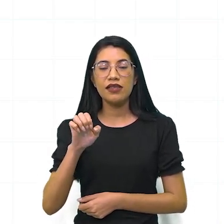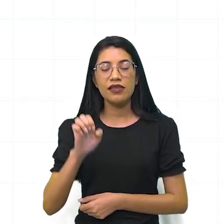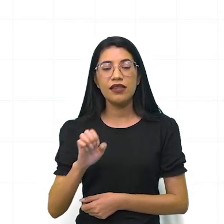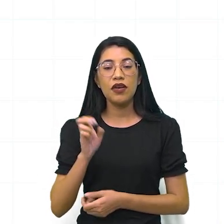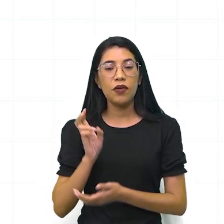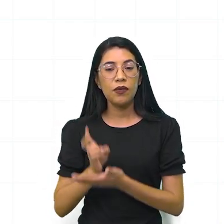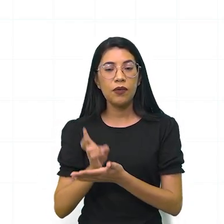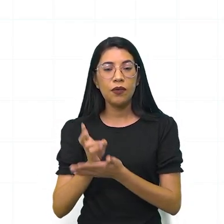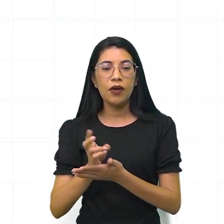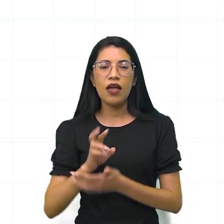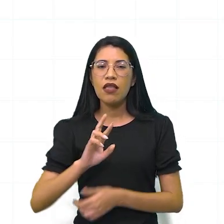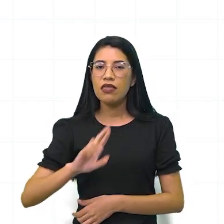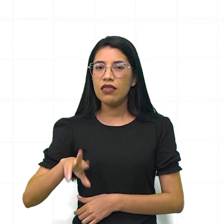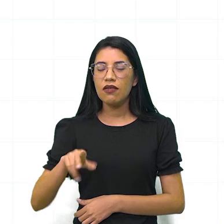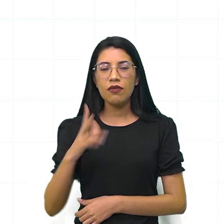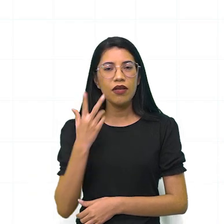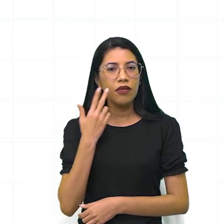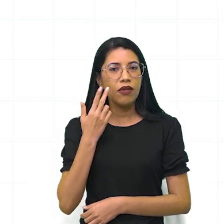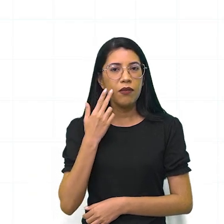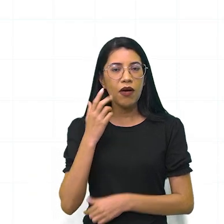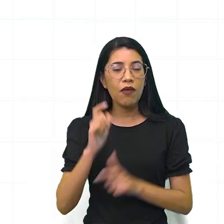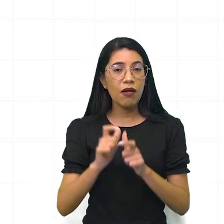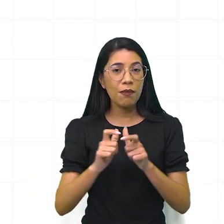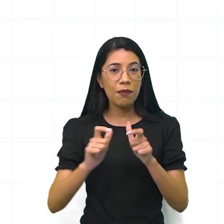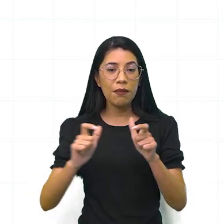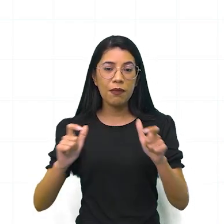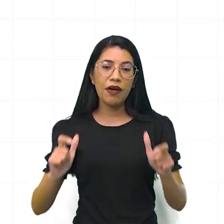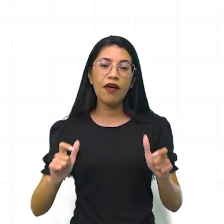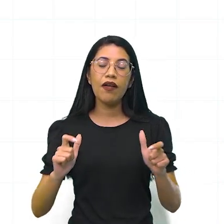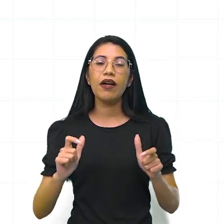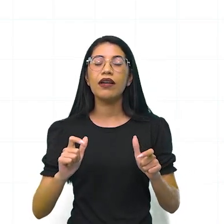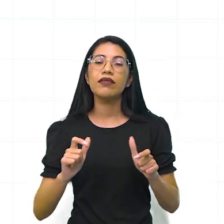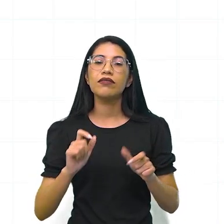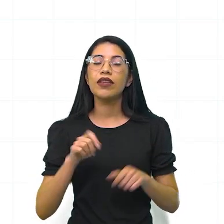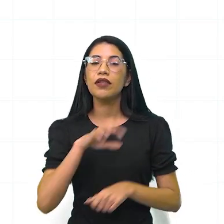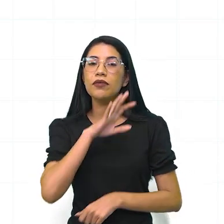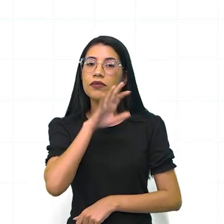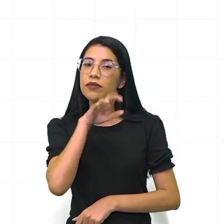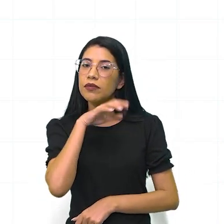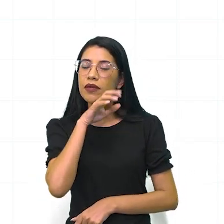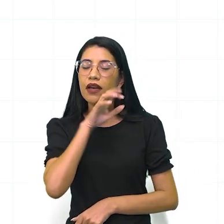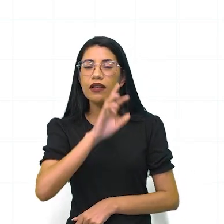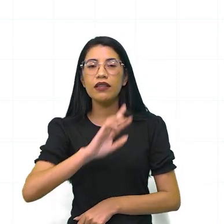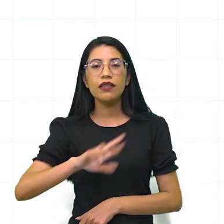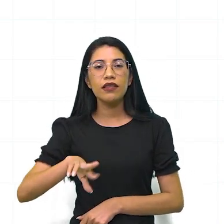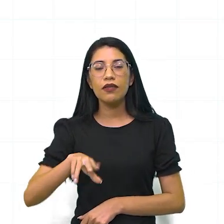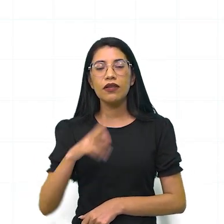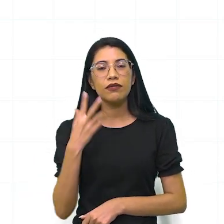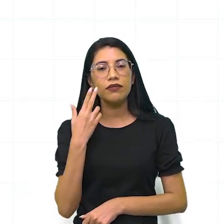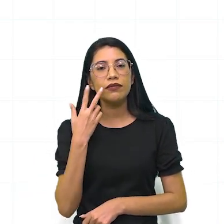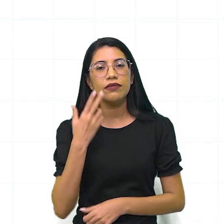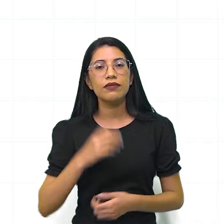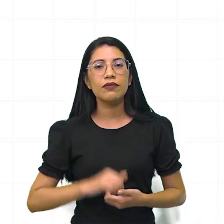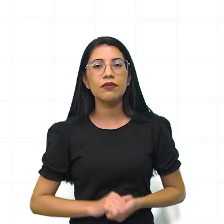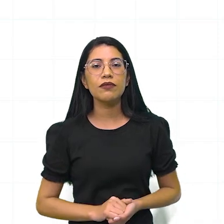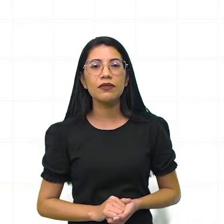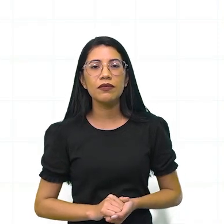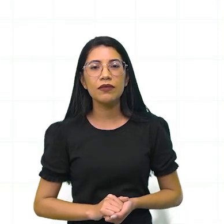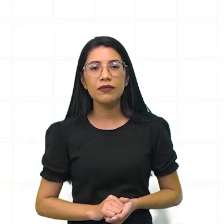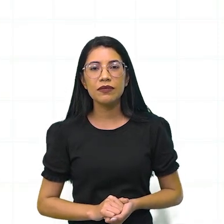não é algo comum na maioria dos animais. Vamos continuar.